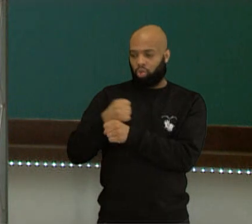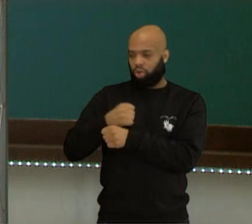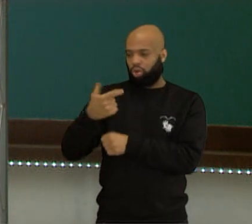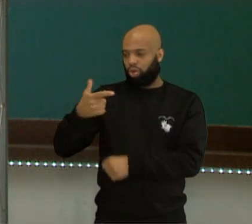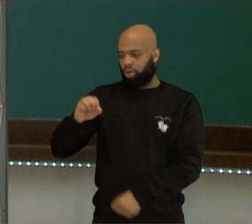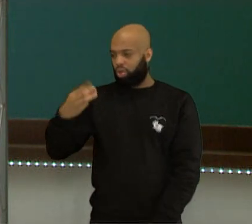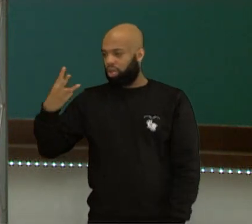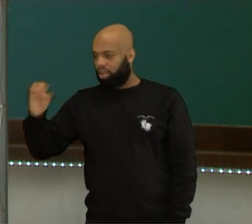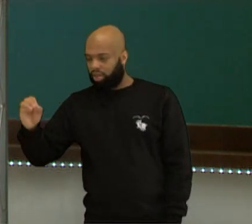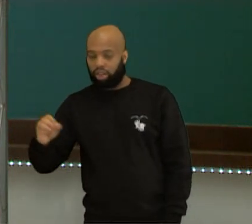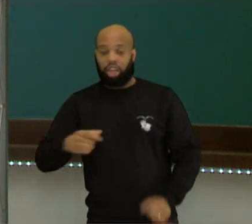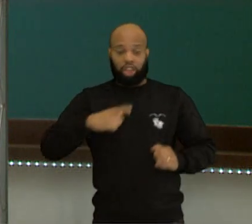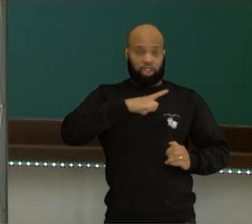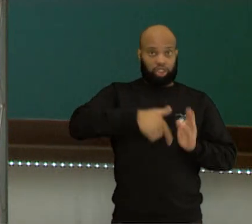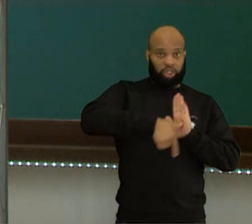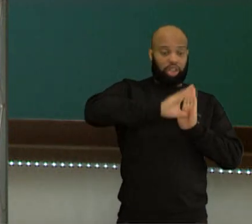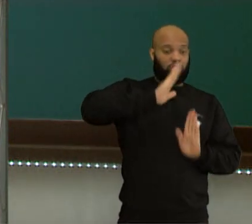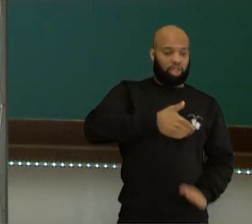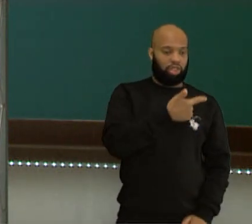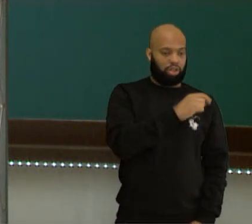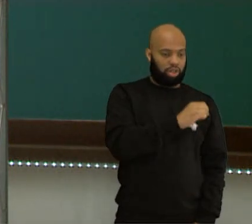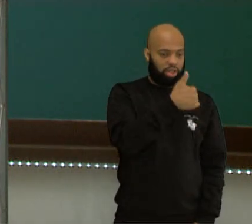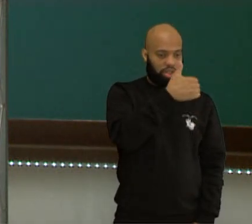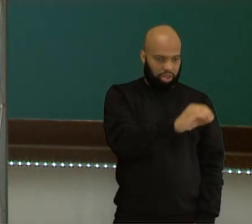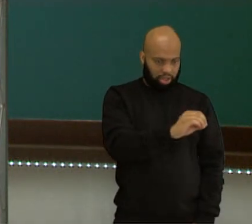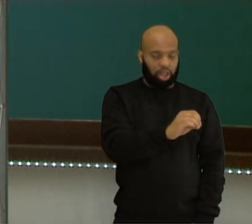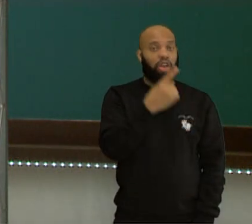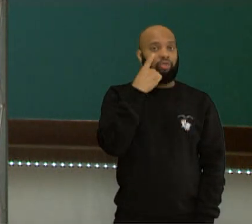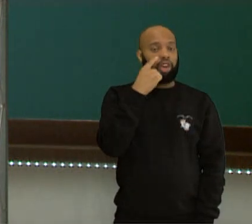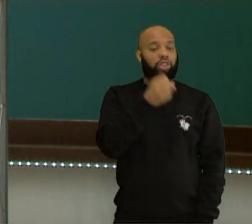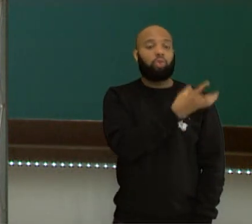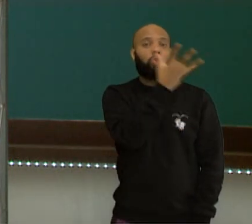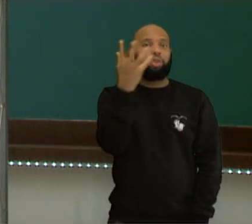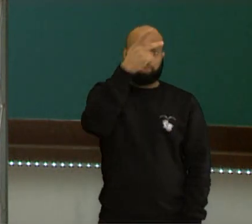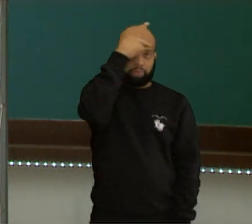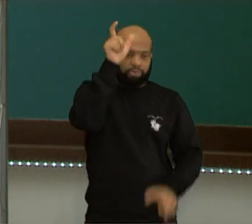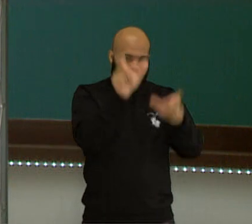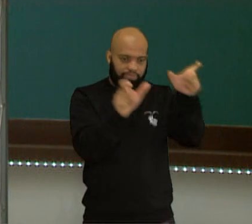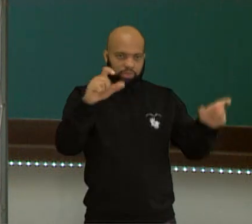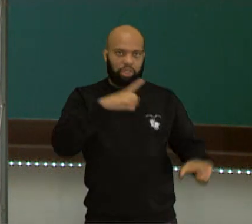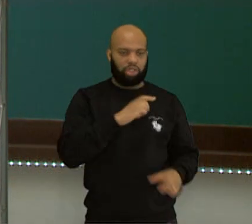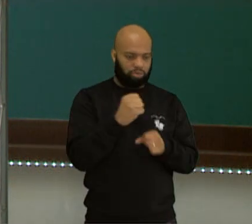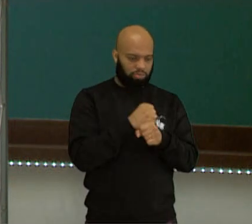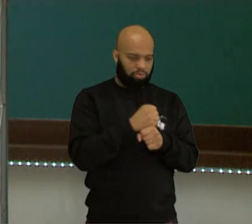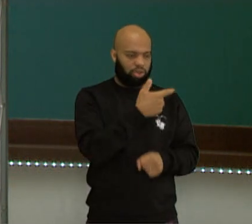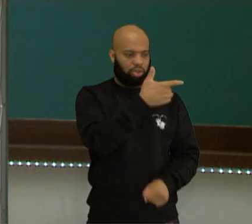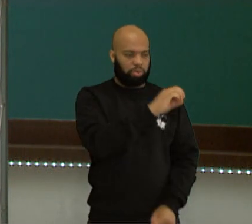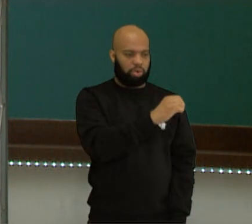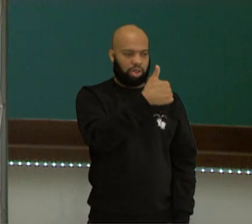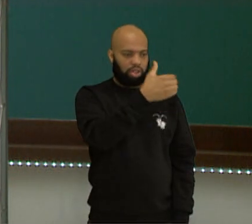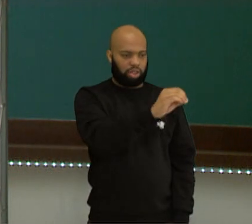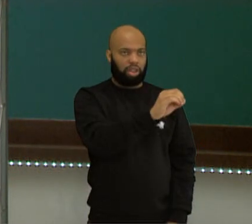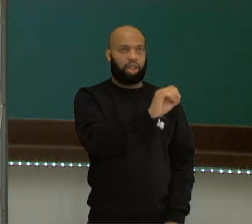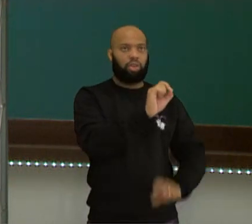em 2010, né? Em 2010, qual que era a quantidade? Está aqui no gráfico, ó. 2010